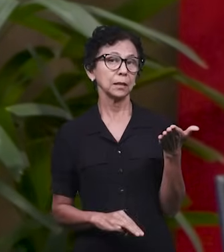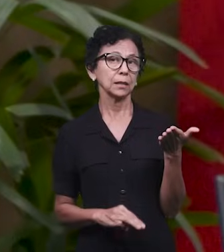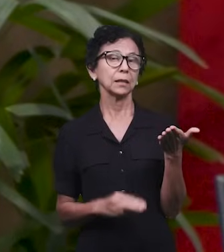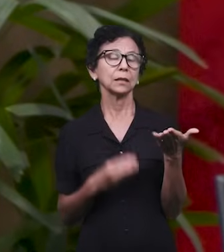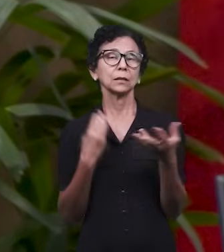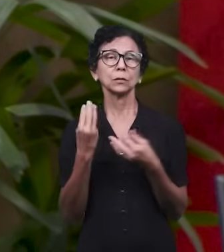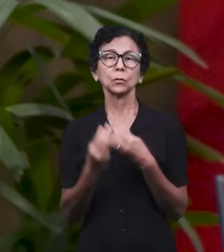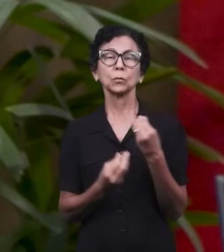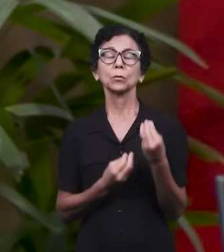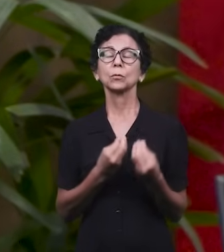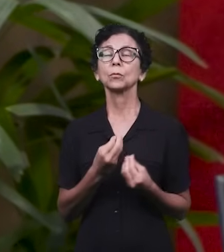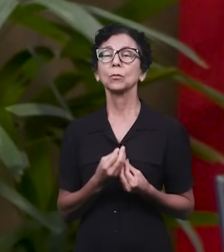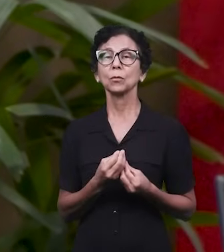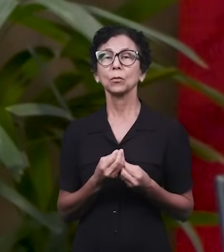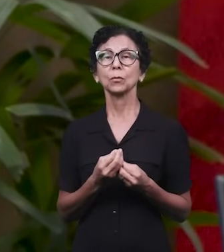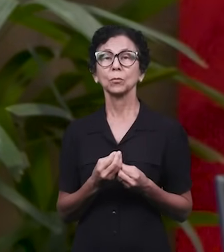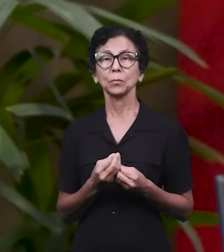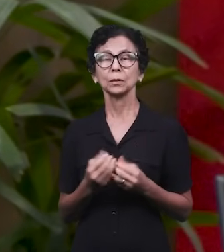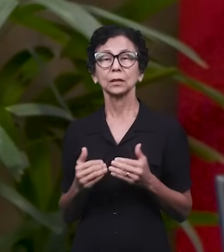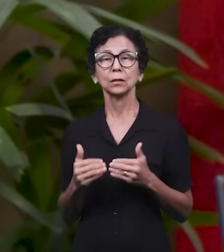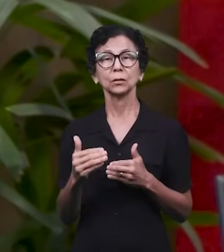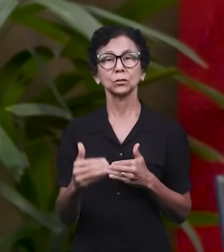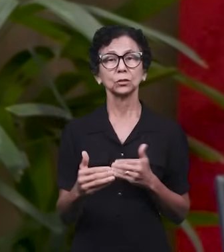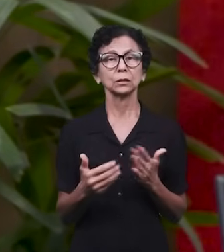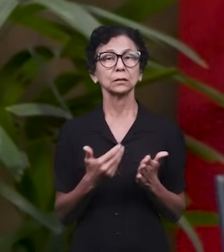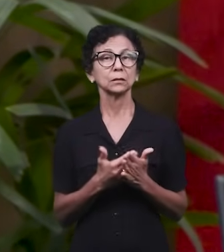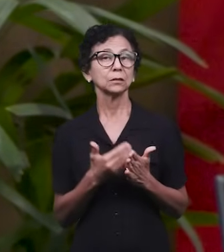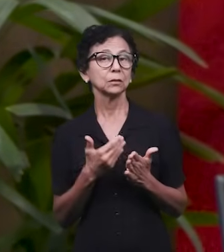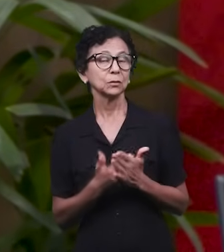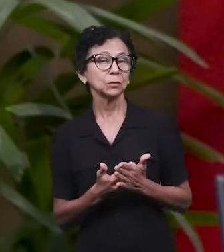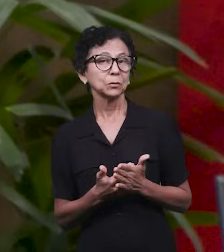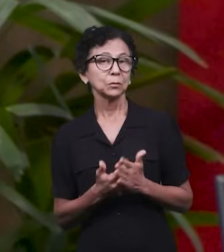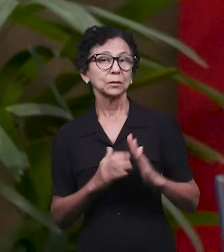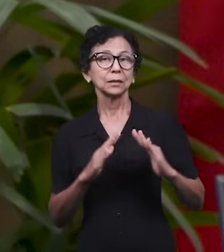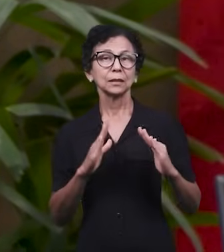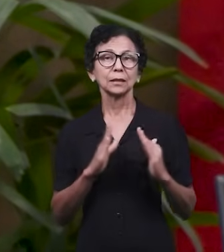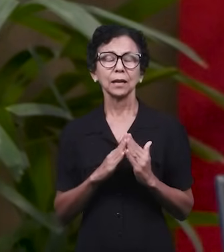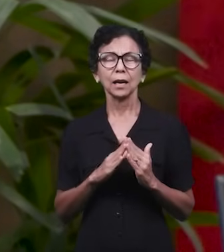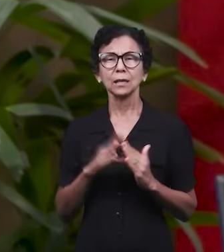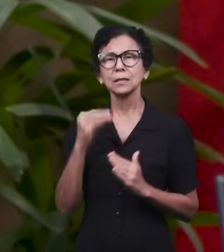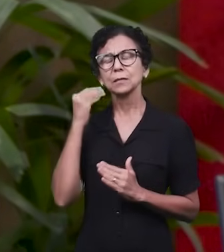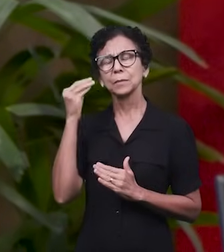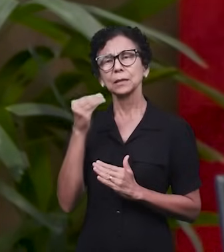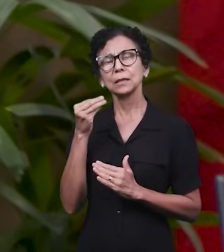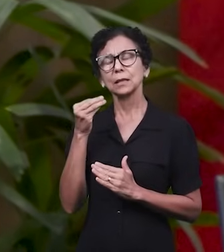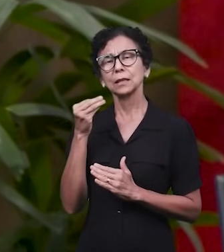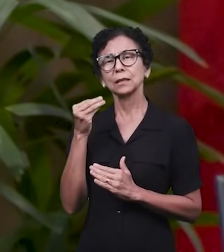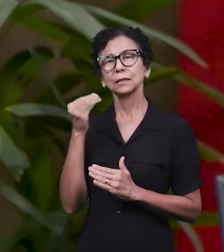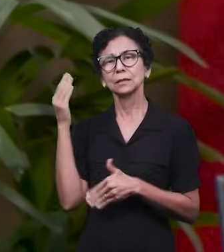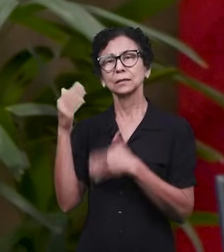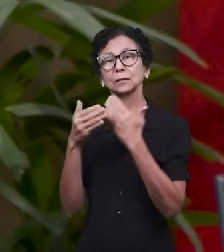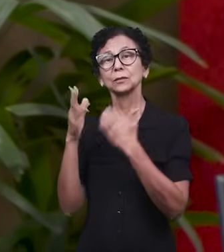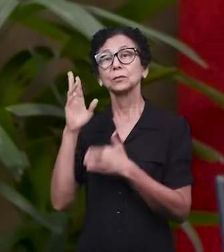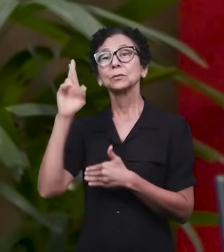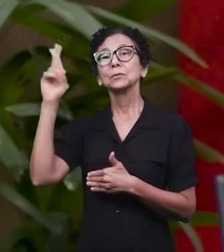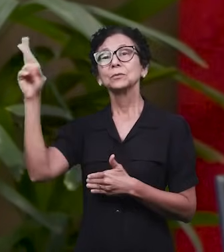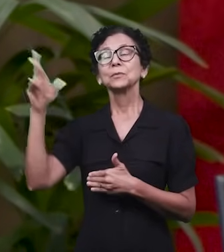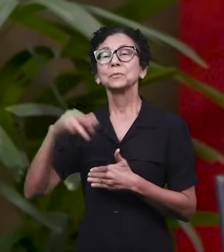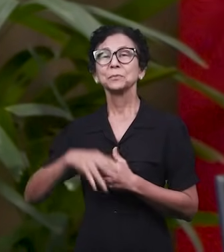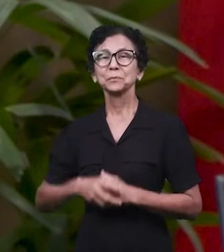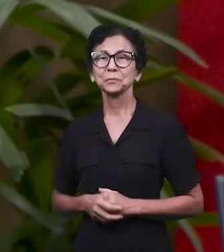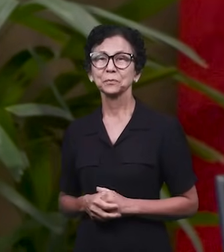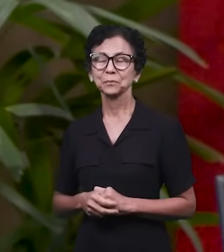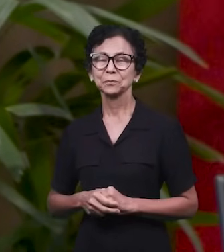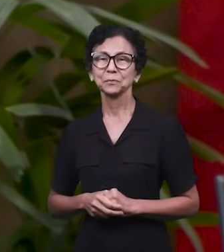sua casa, quais as experiências seus filhos têm alcançado no Senhor. E assim nós dissemos que o Senhor permaneça nos